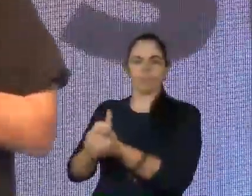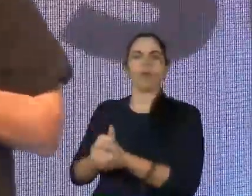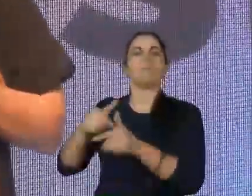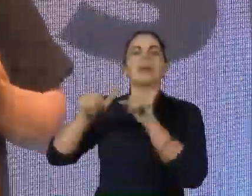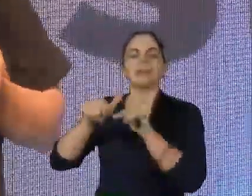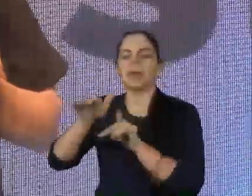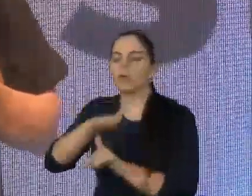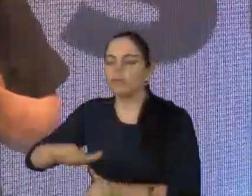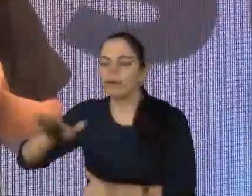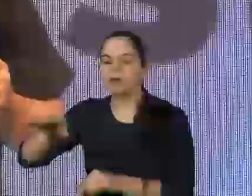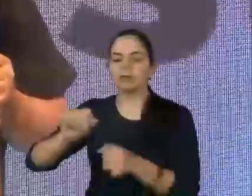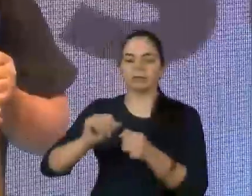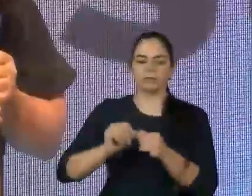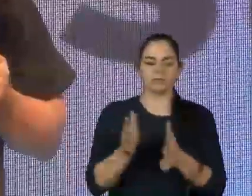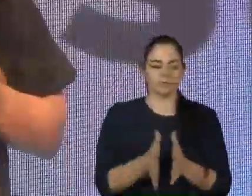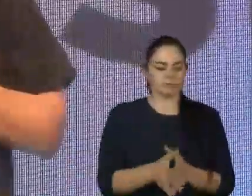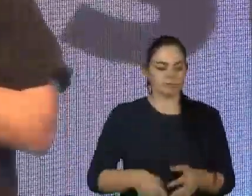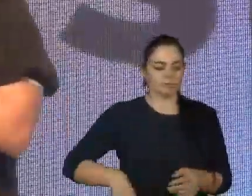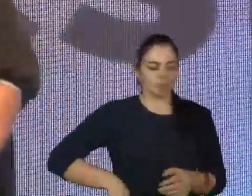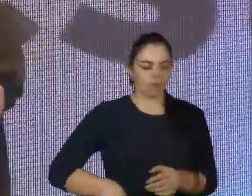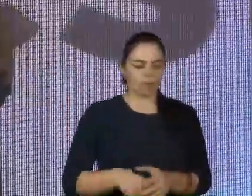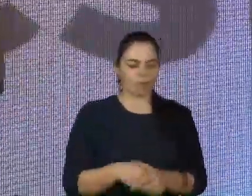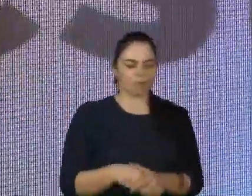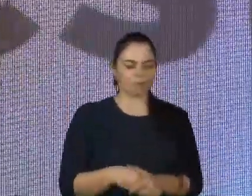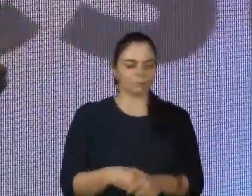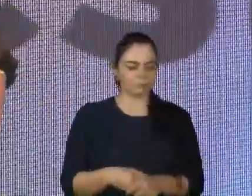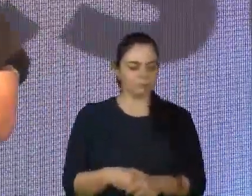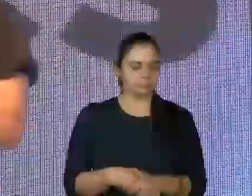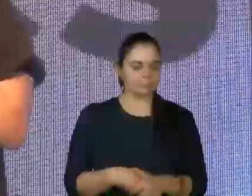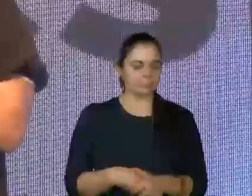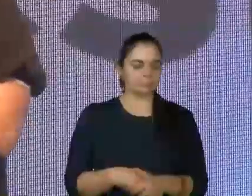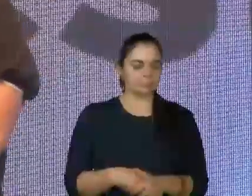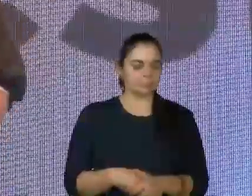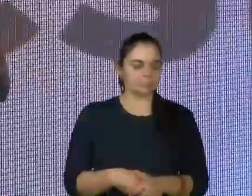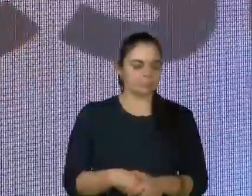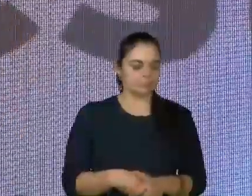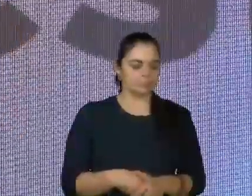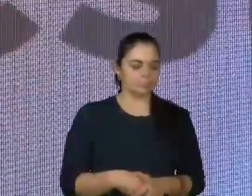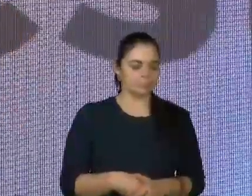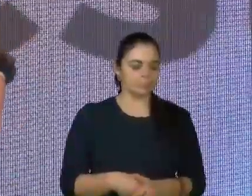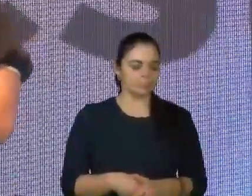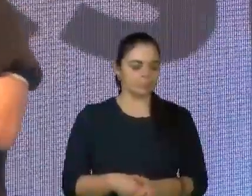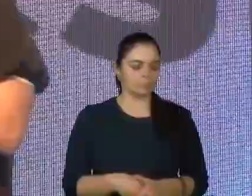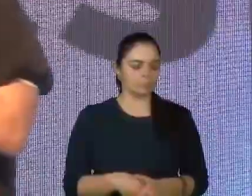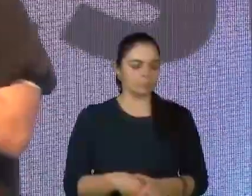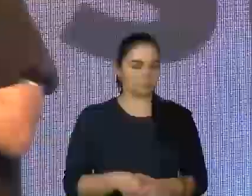para as crianças carentes, né? Então, e aí também